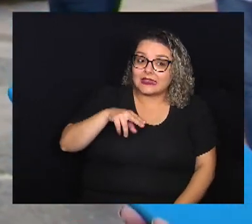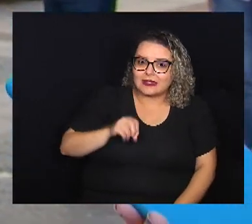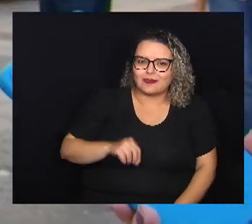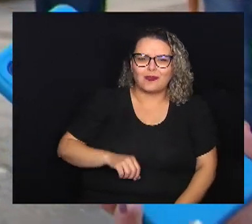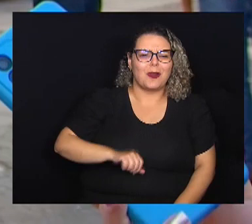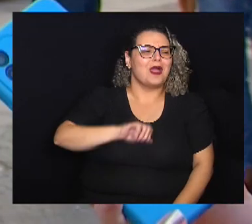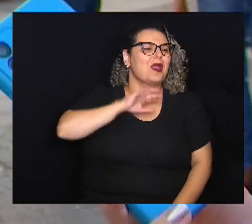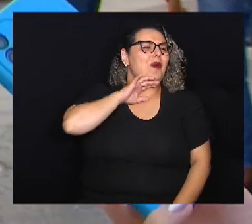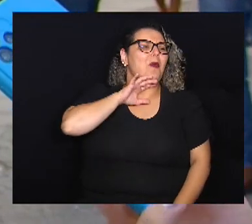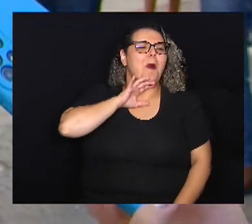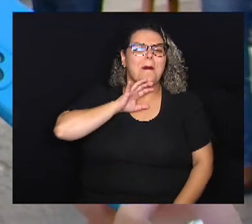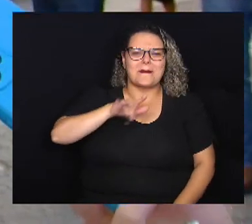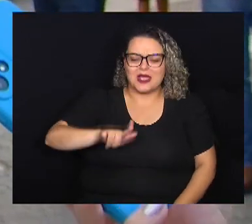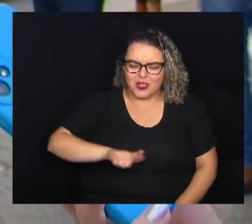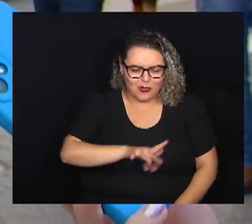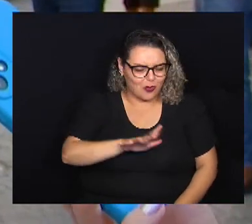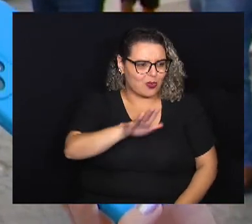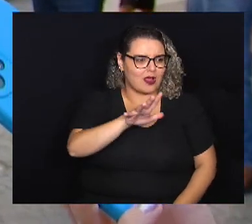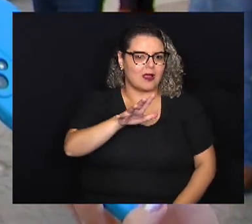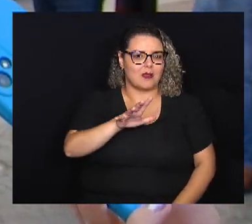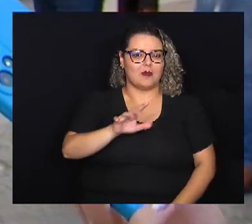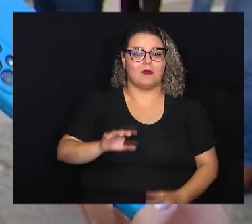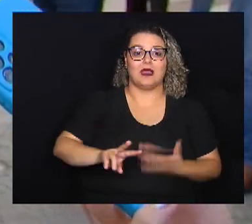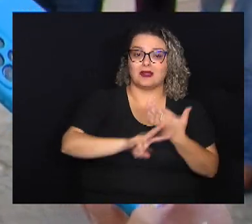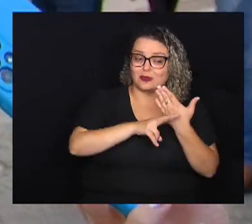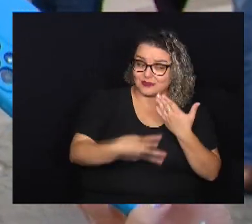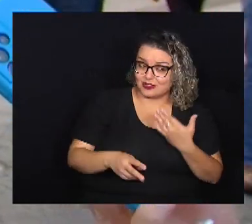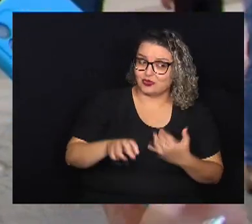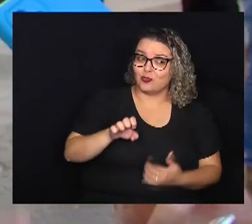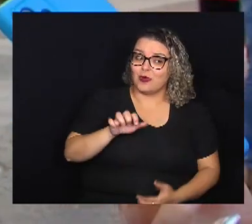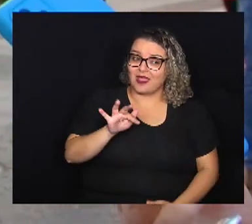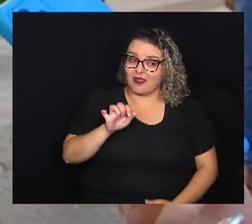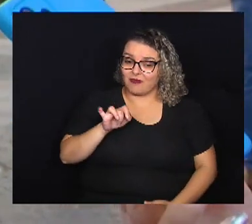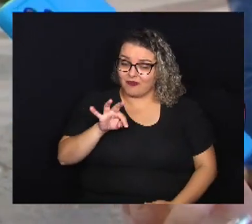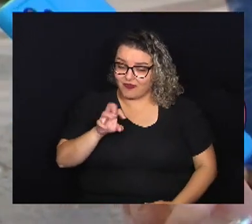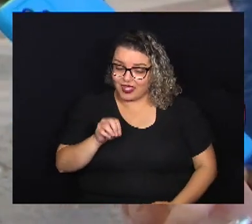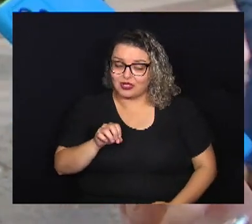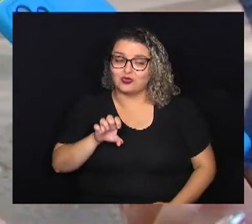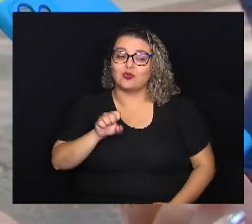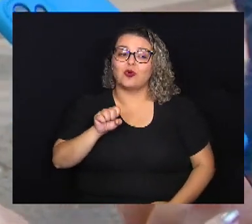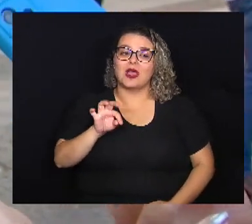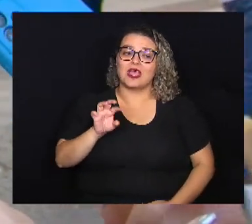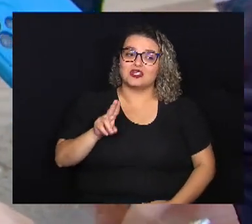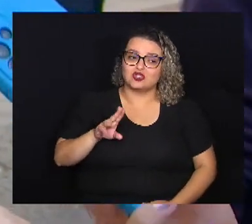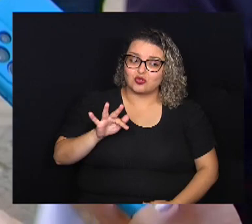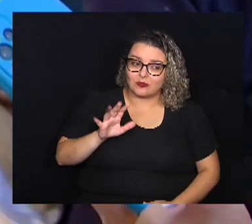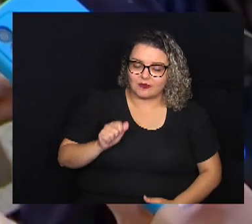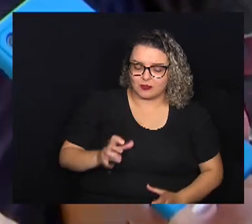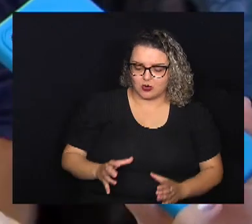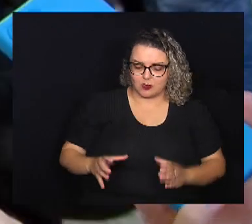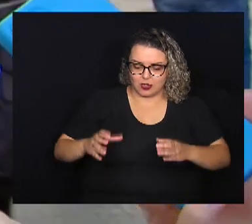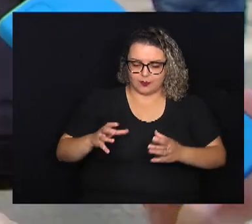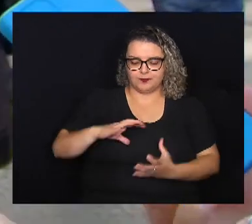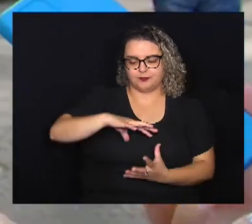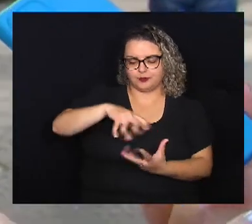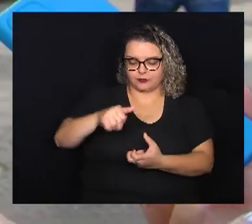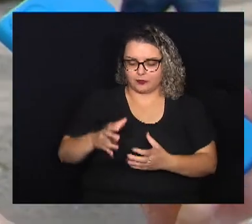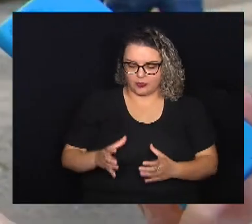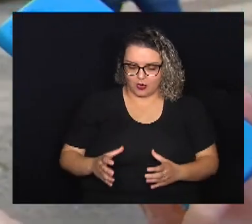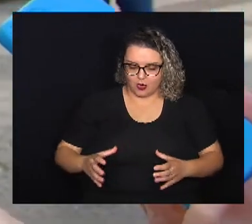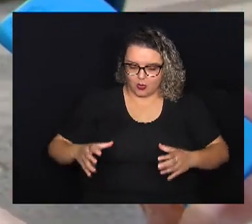dos gases para o efeito estufa, porque ele destrói a camada de ozônio e